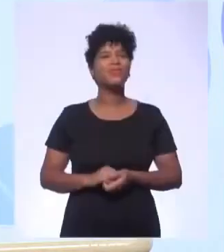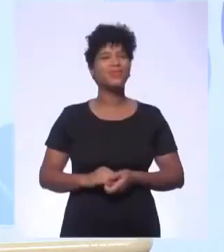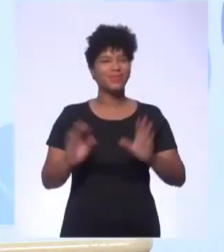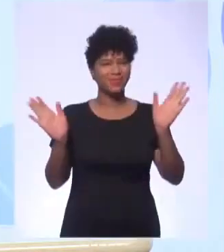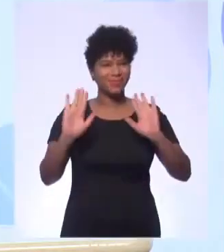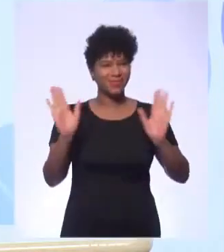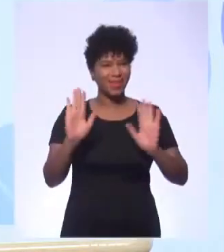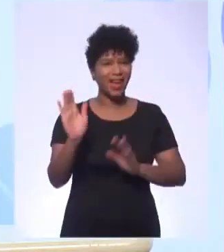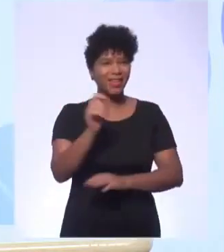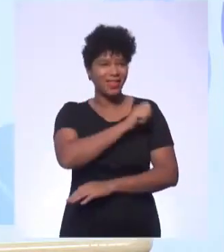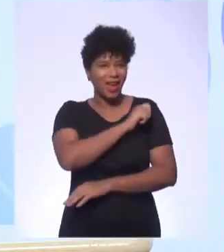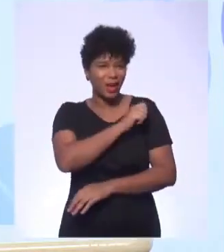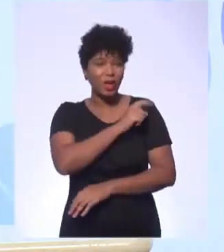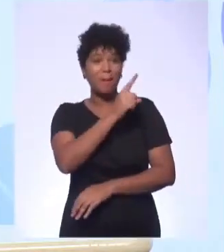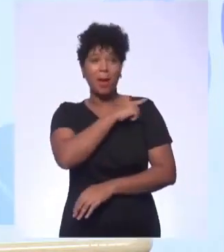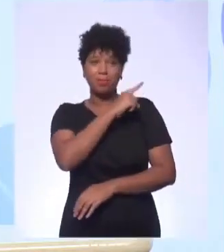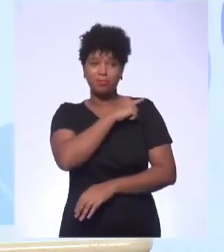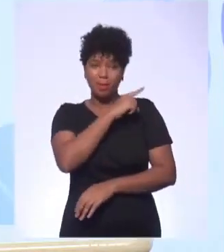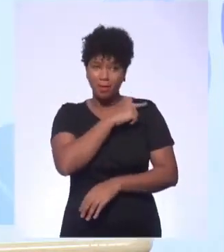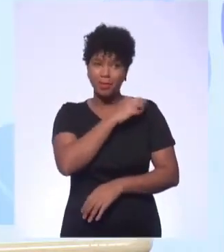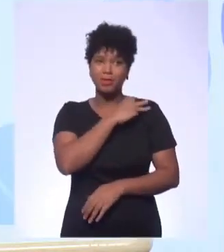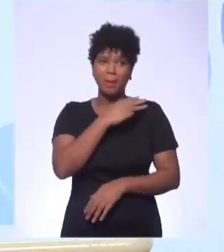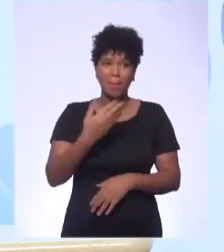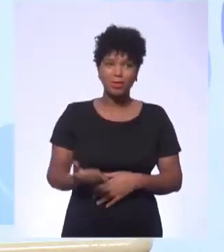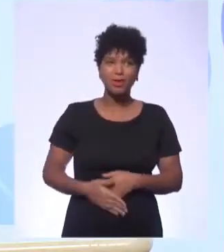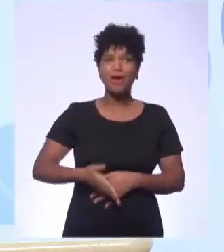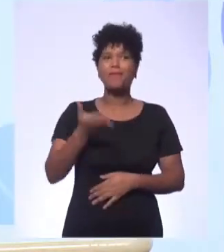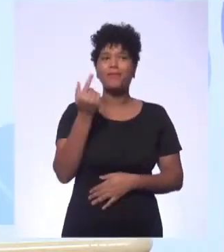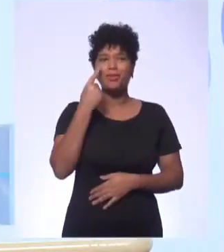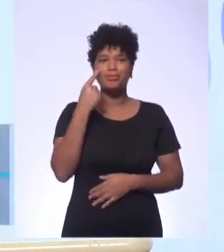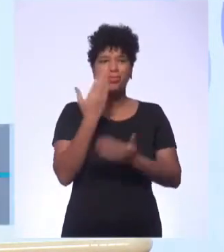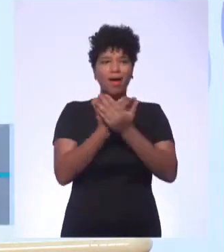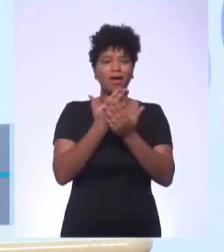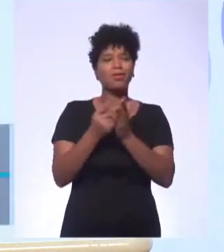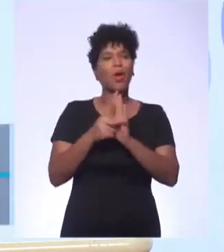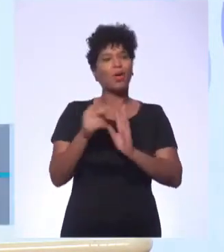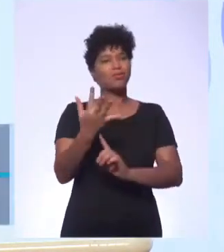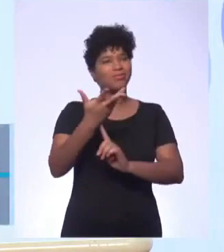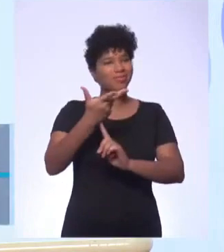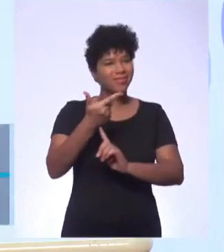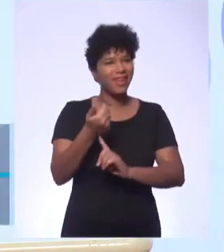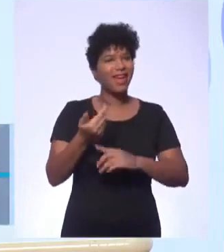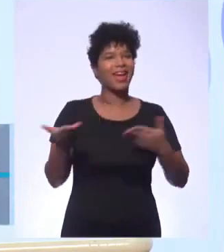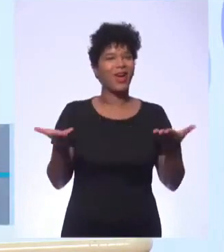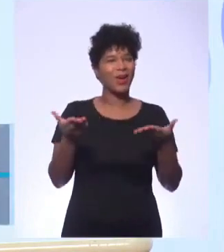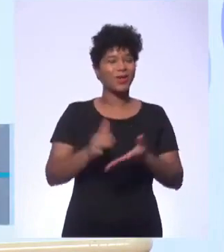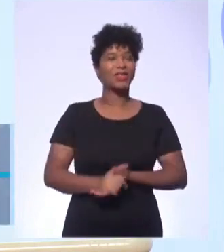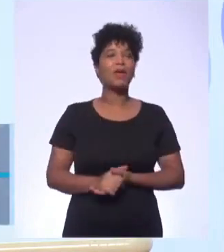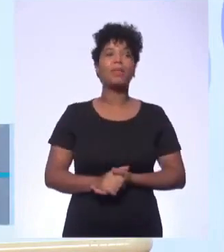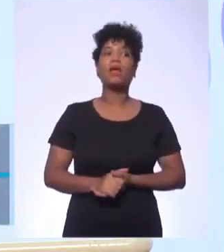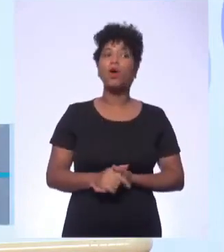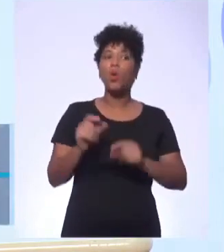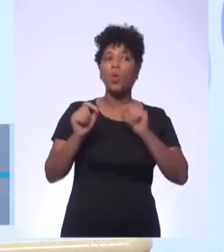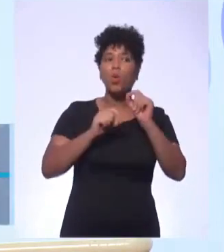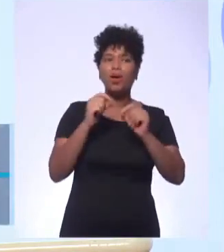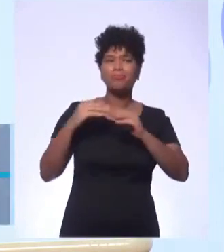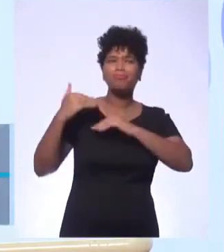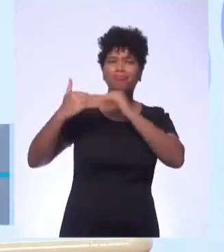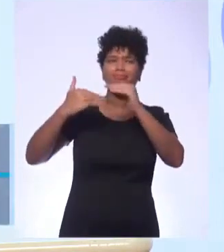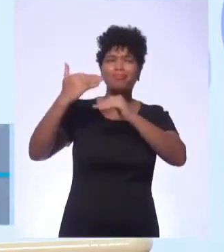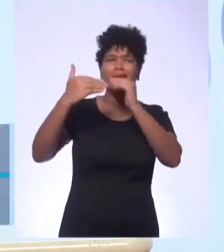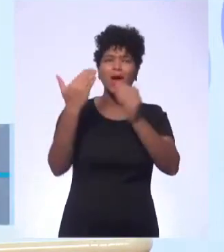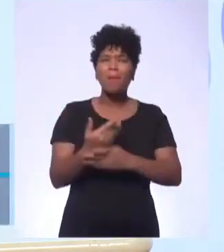Olá, alunos da primeira série do ensino médio. Vamos a uma aula de arte hoje. A aula Processos